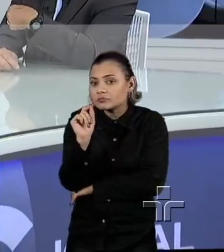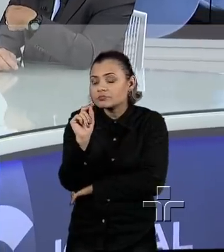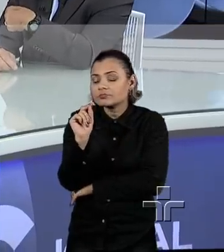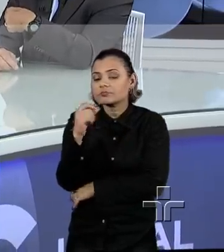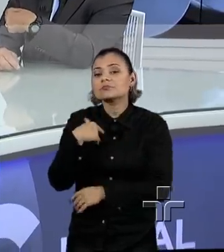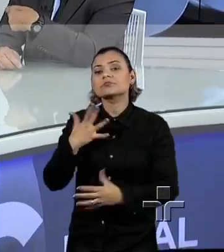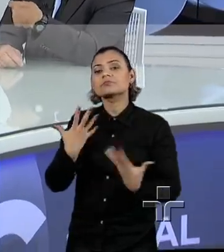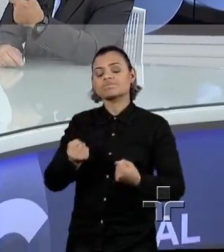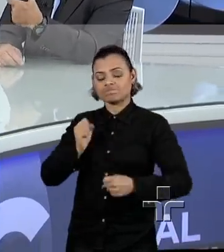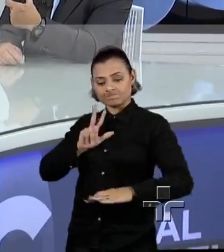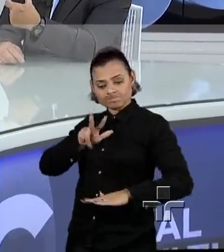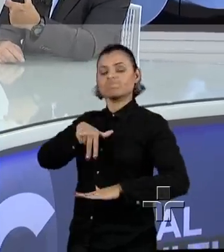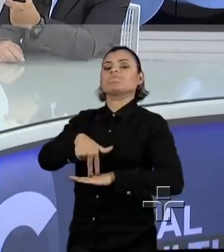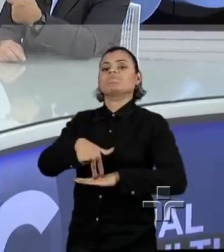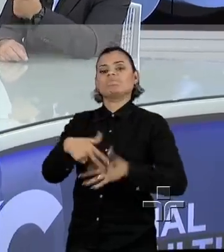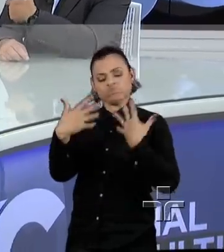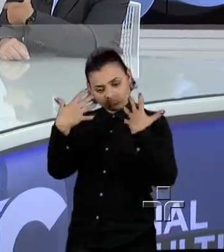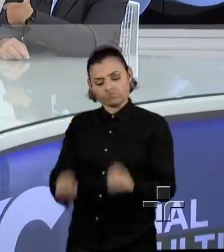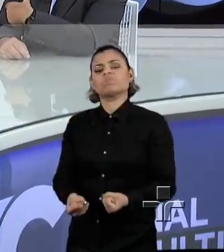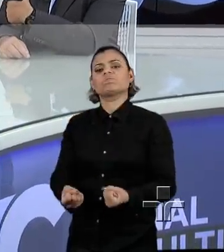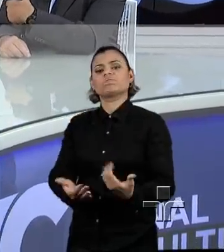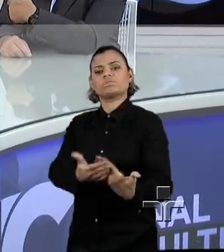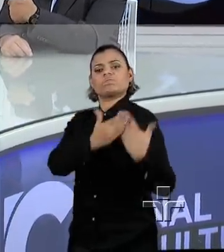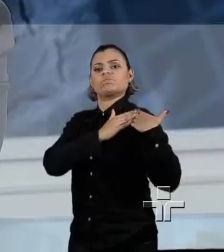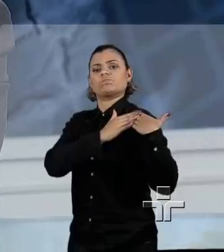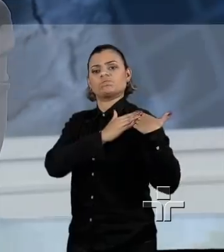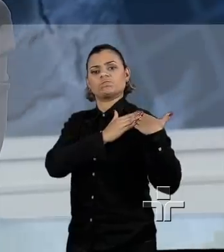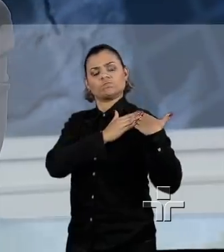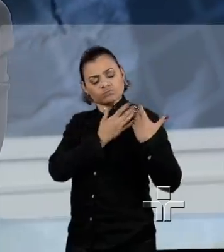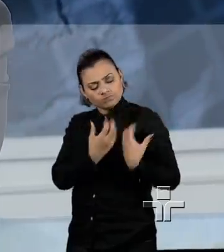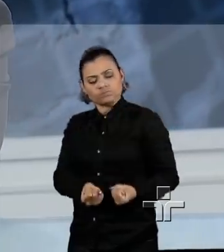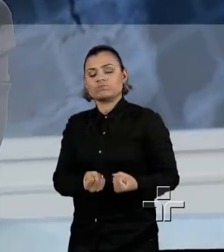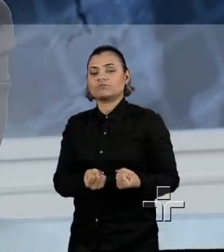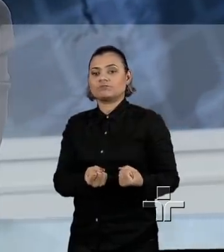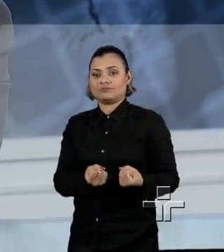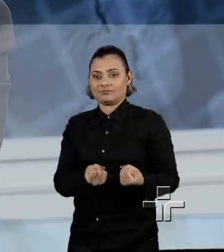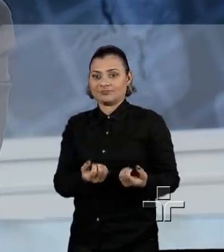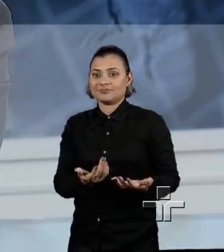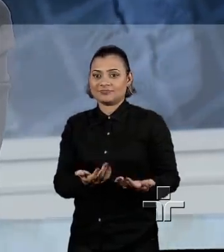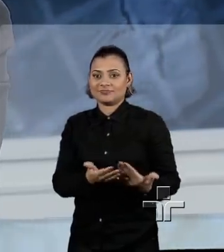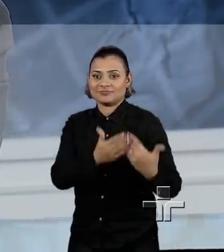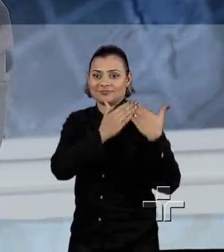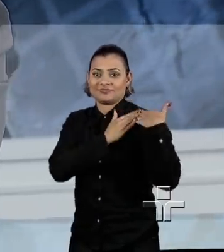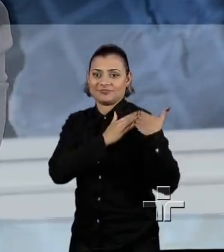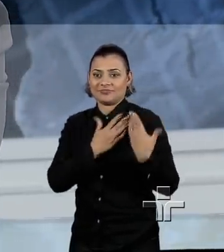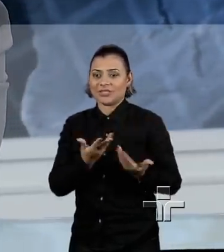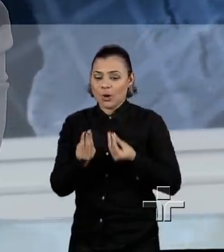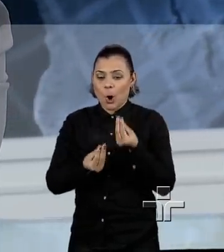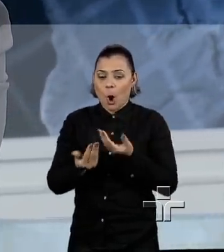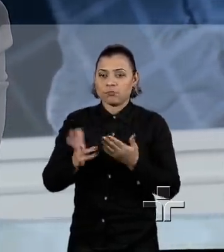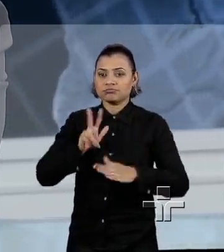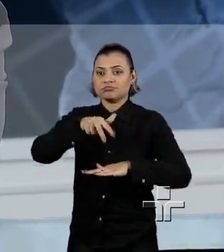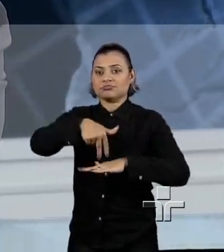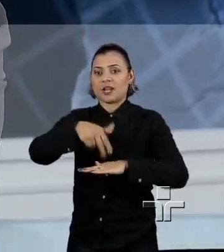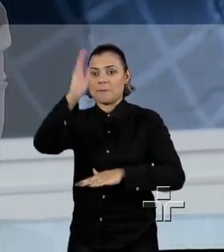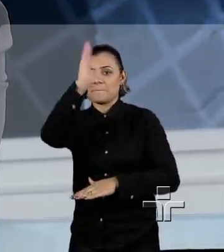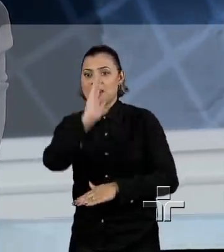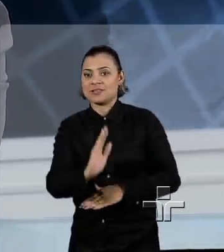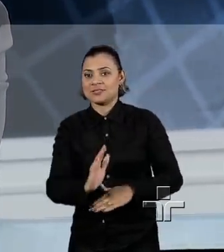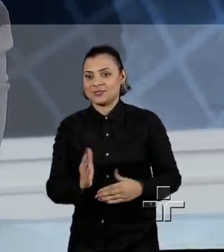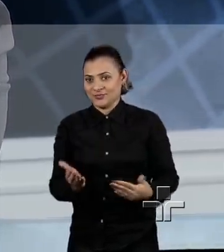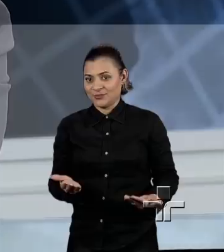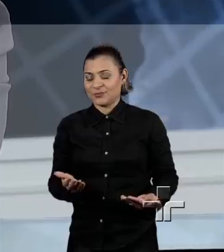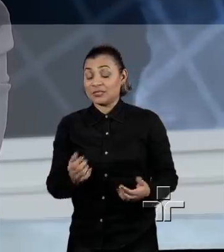assumir para si a responsabilidade de conduzir o Brasil com uma pauta que,